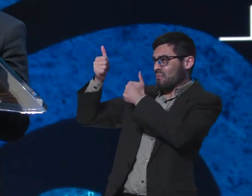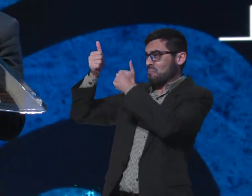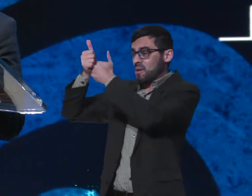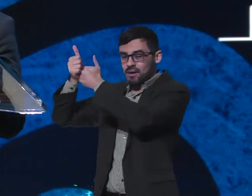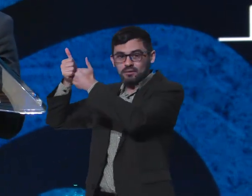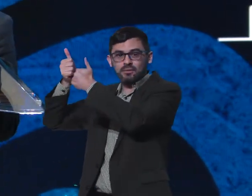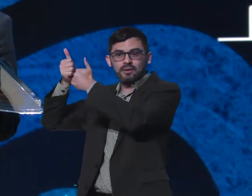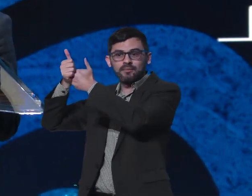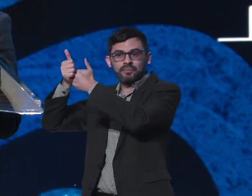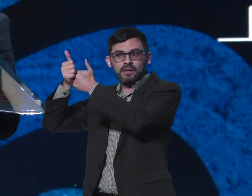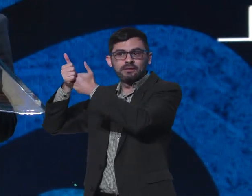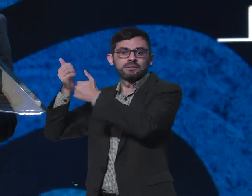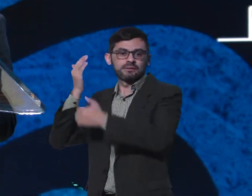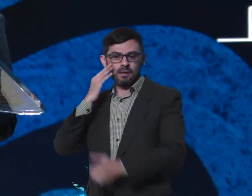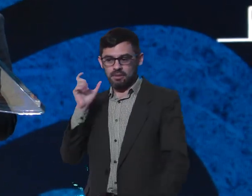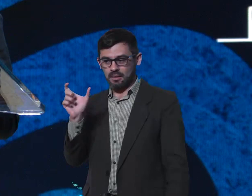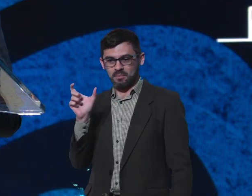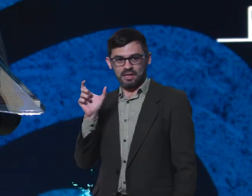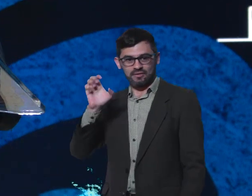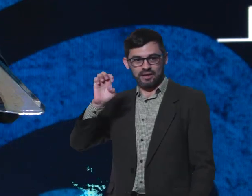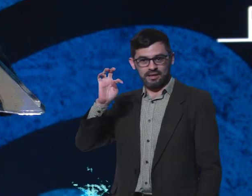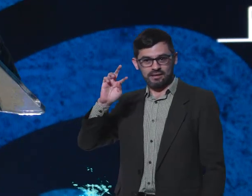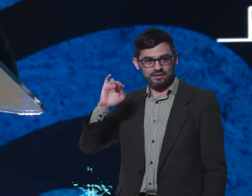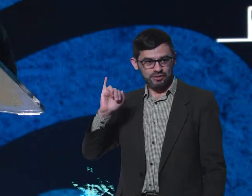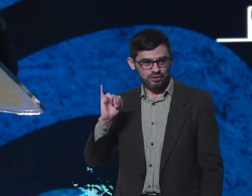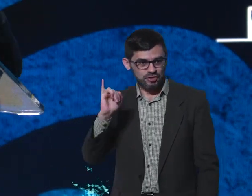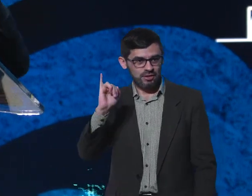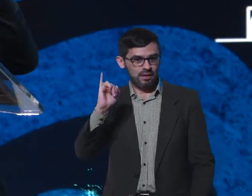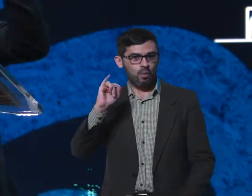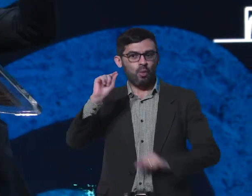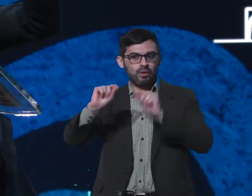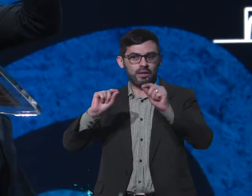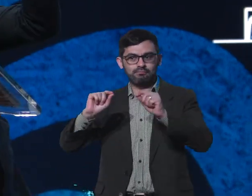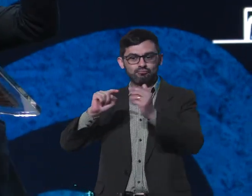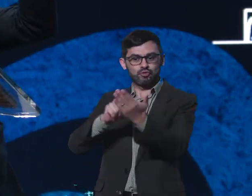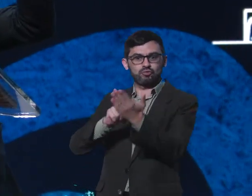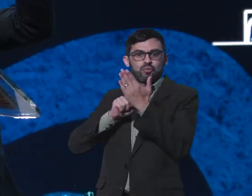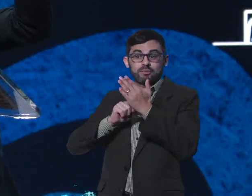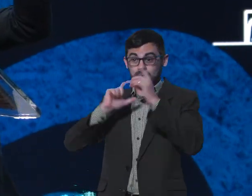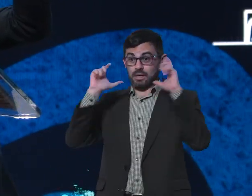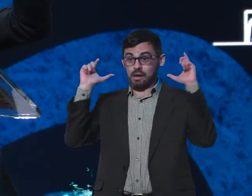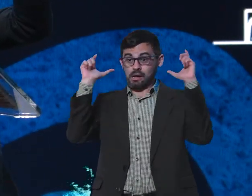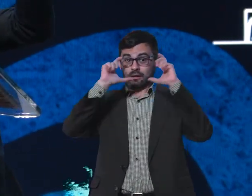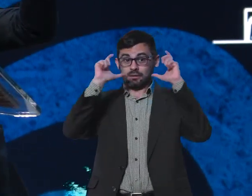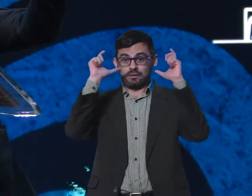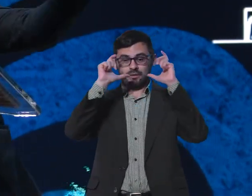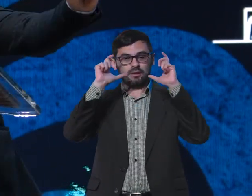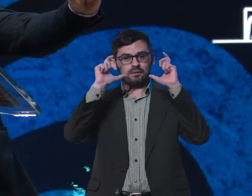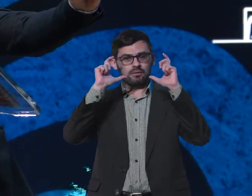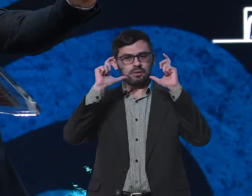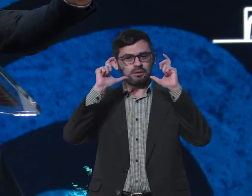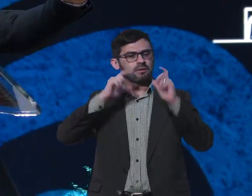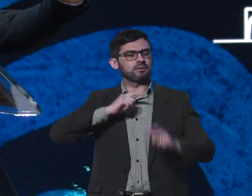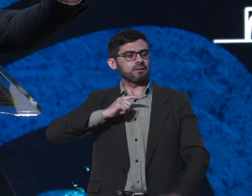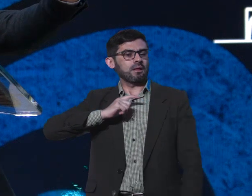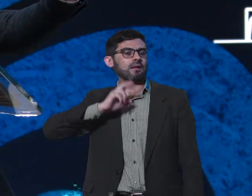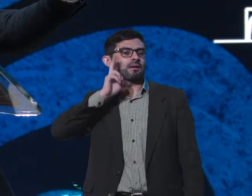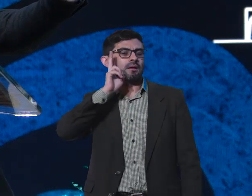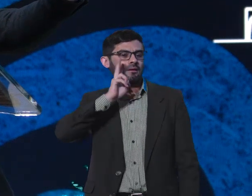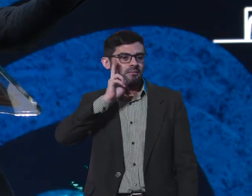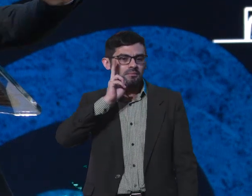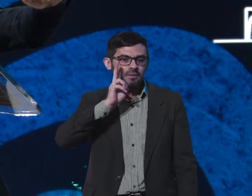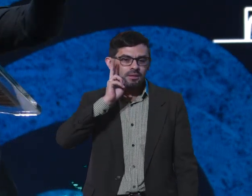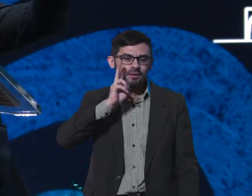Essa palavra aparece tantas vezes para nos trazer esse alerta. Crie memórias,